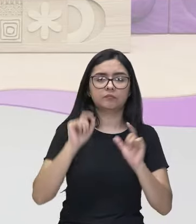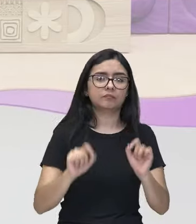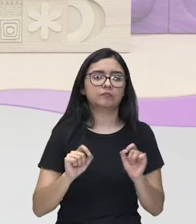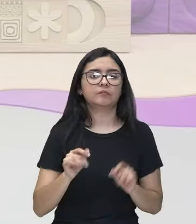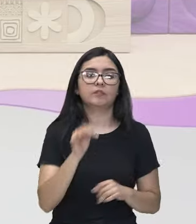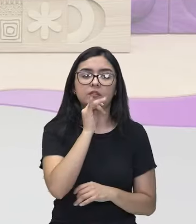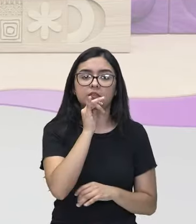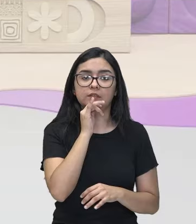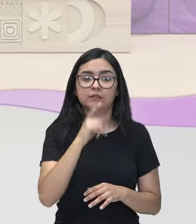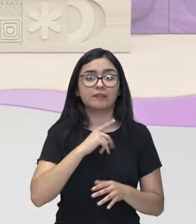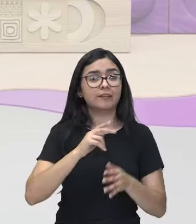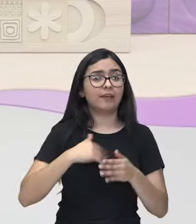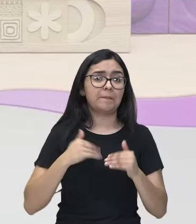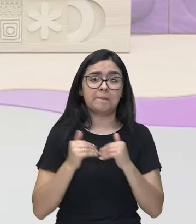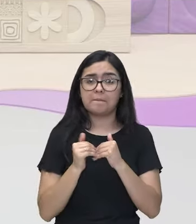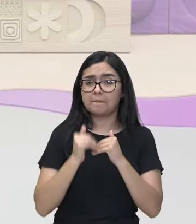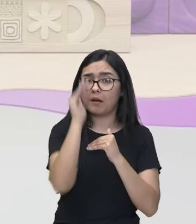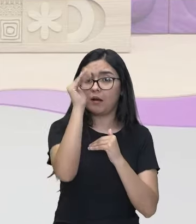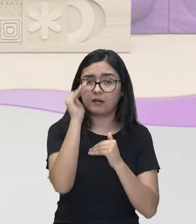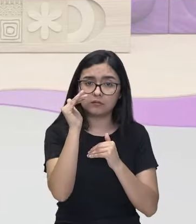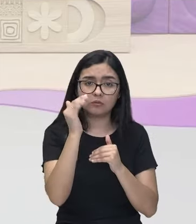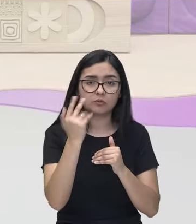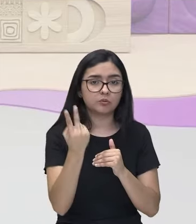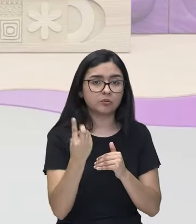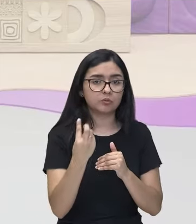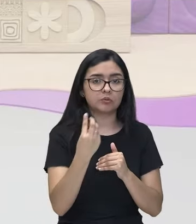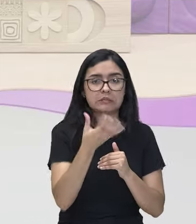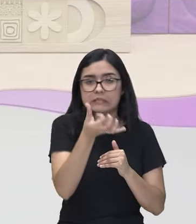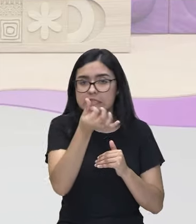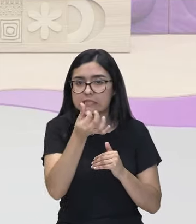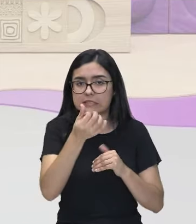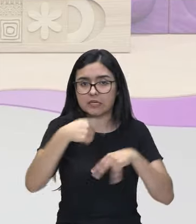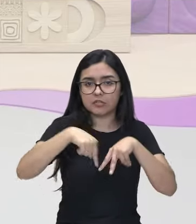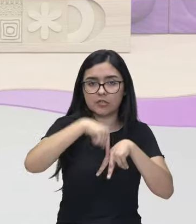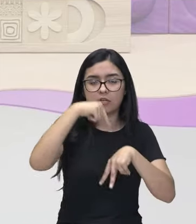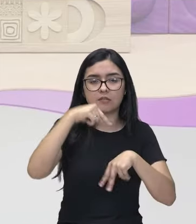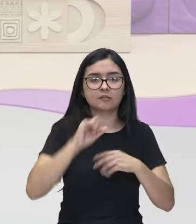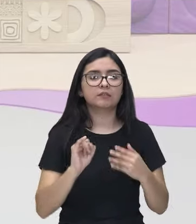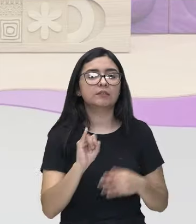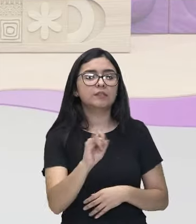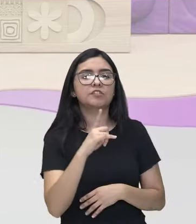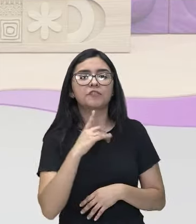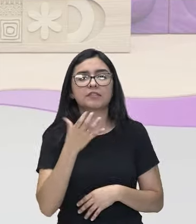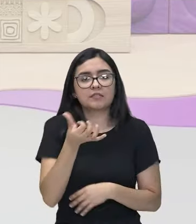né, tem muito mais que isso, né? Você tem aí 6 calças. Se tivesse 6